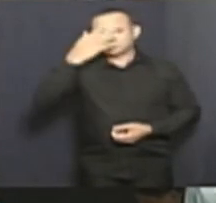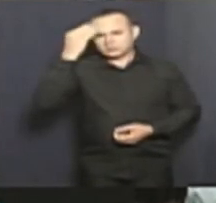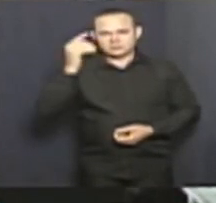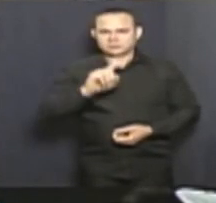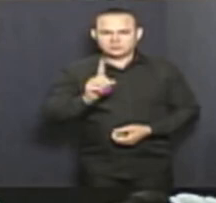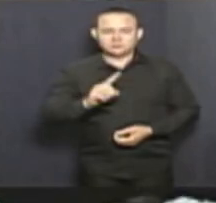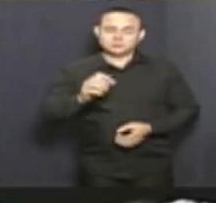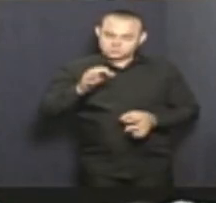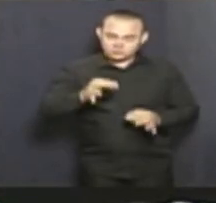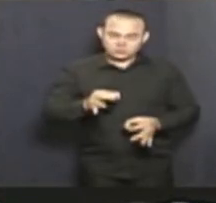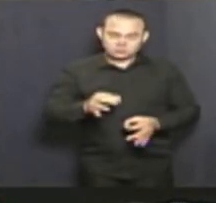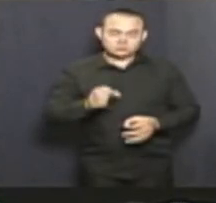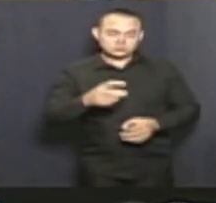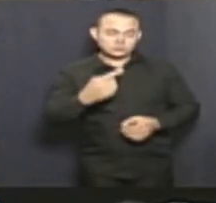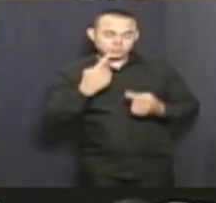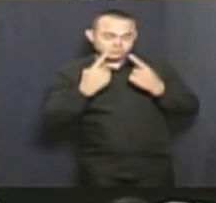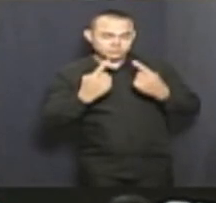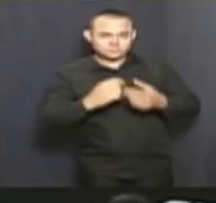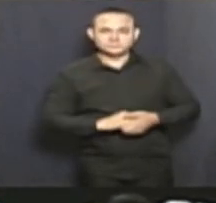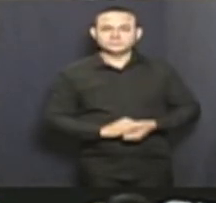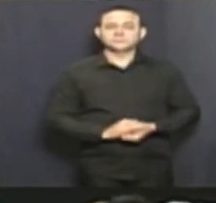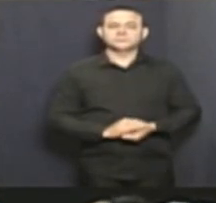sim sim